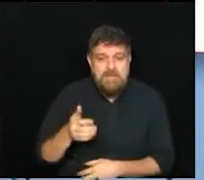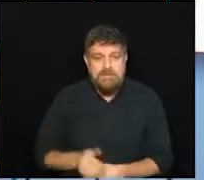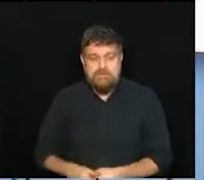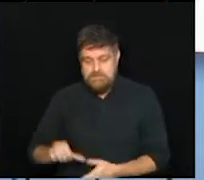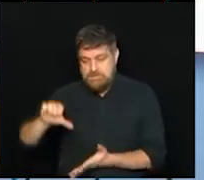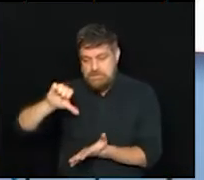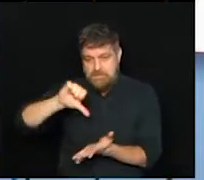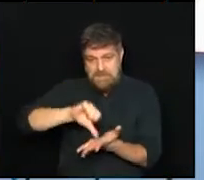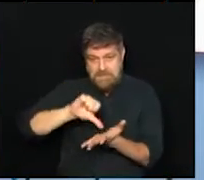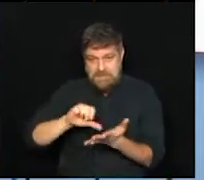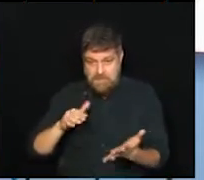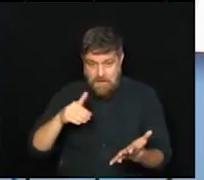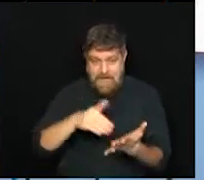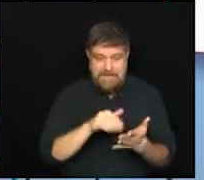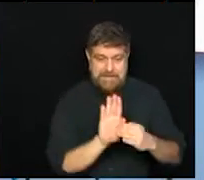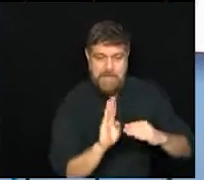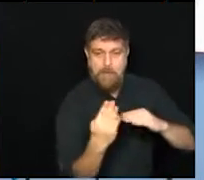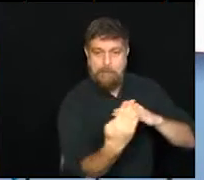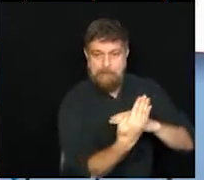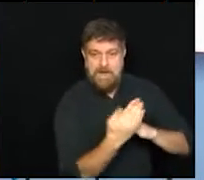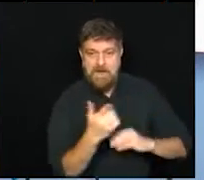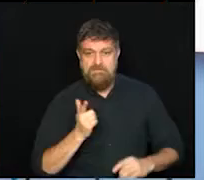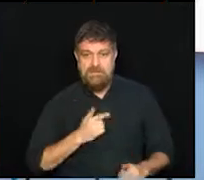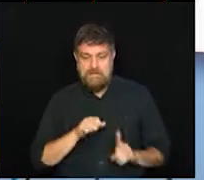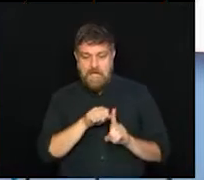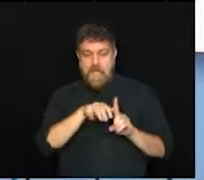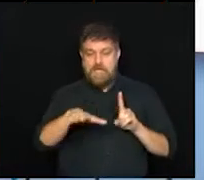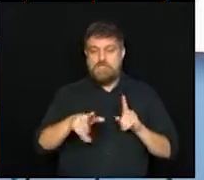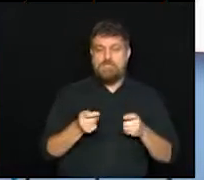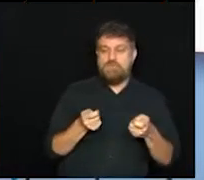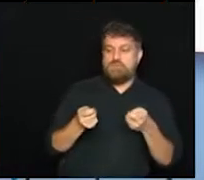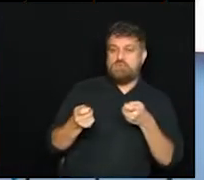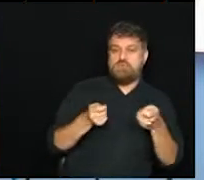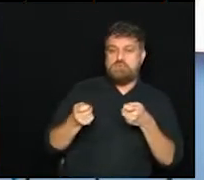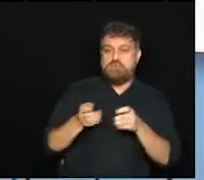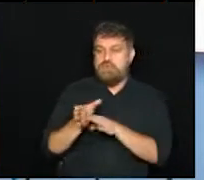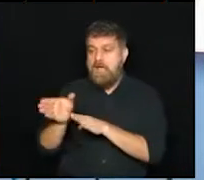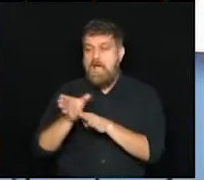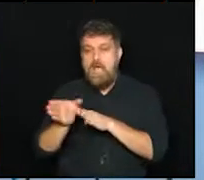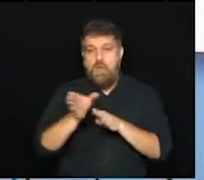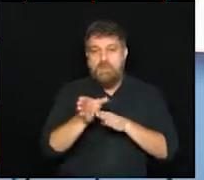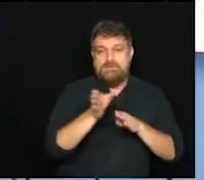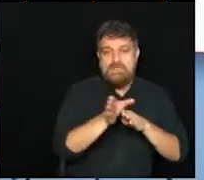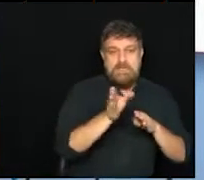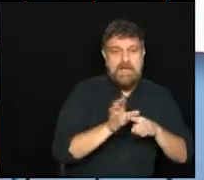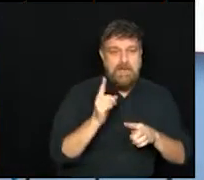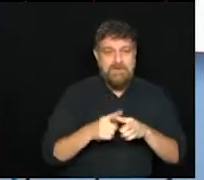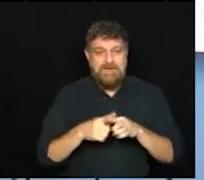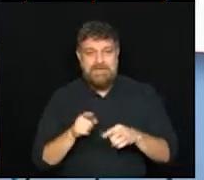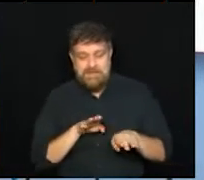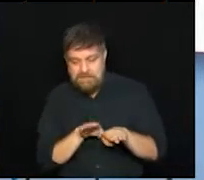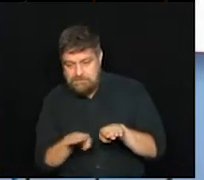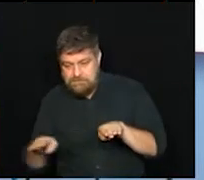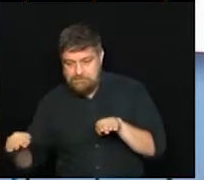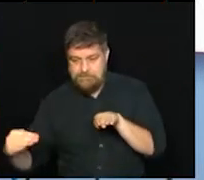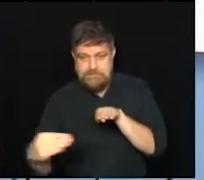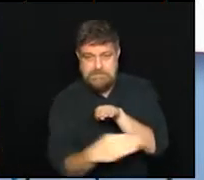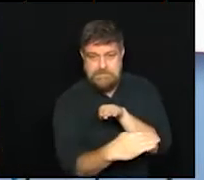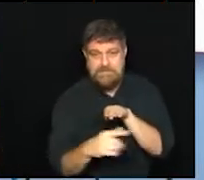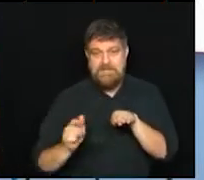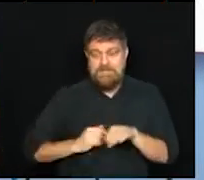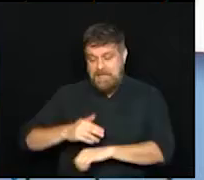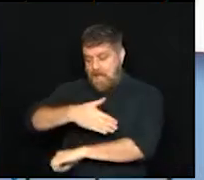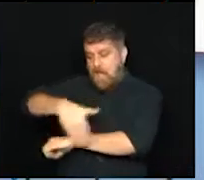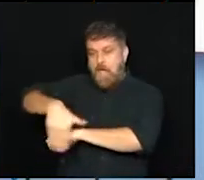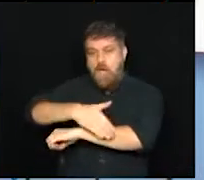centro-bairro, haverá aí agentes de mobilidade para alertar as pessoas, porque são alguns desvios pela via Dr.